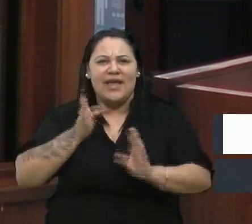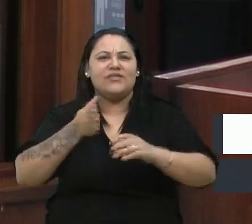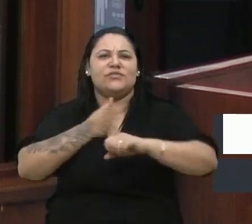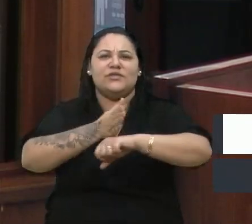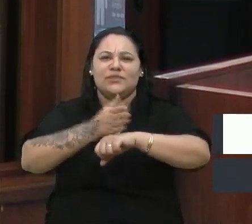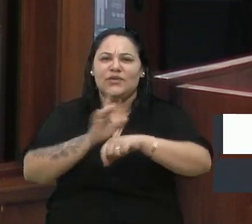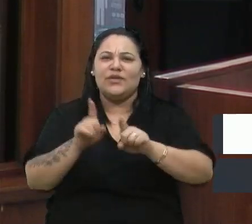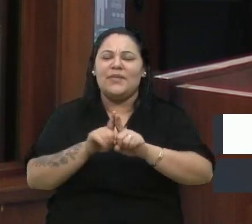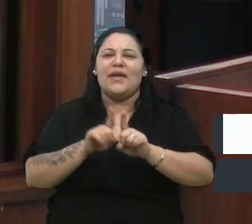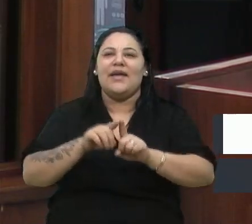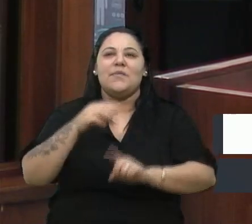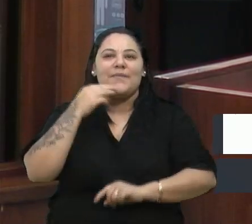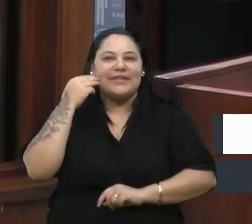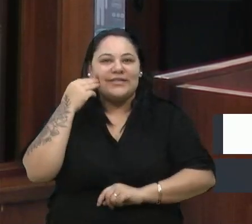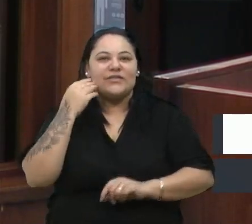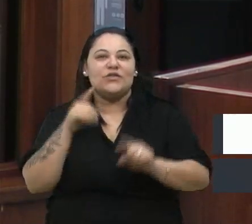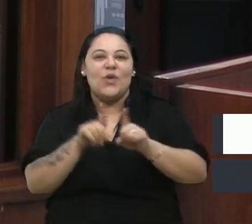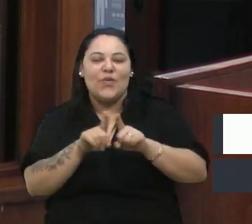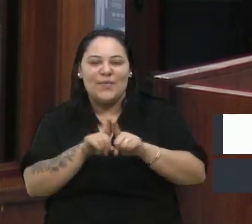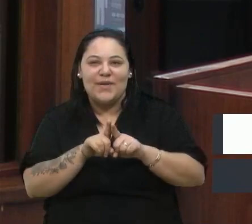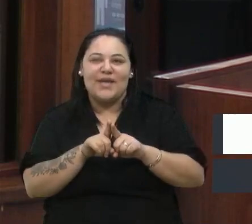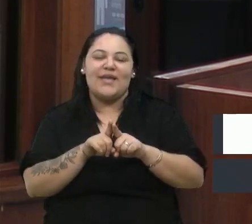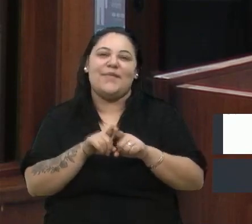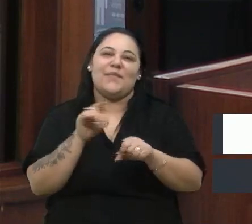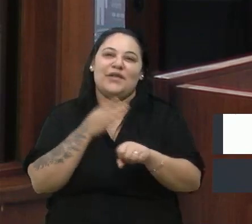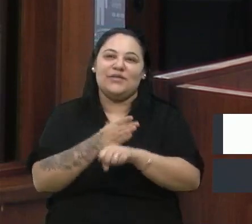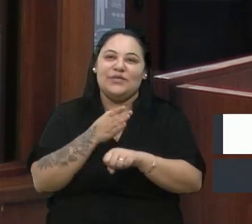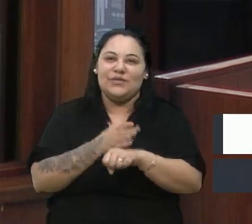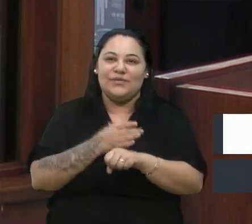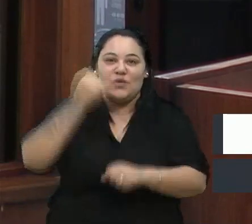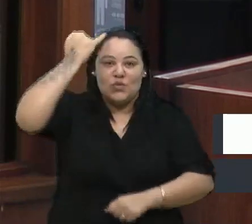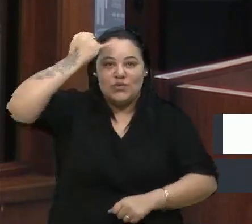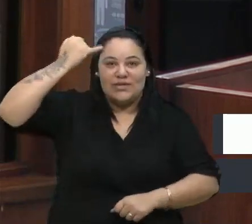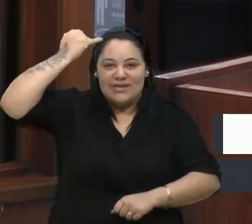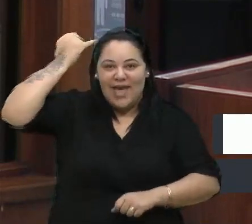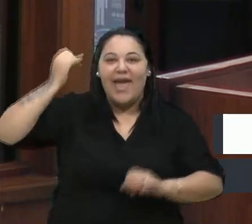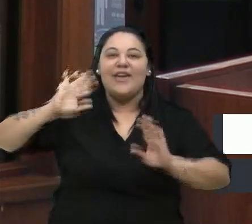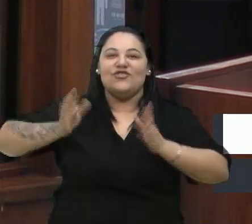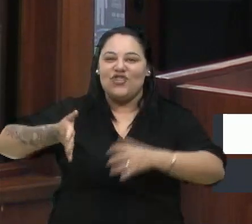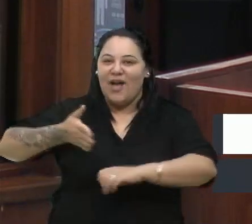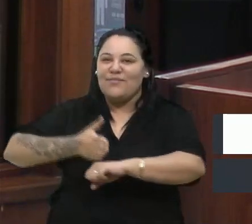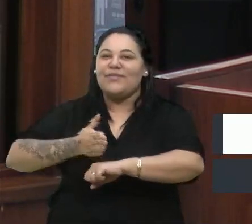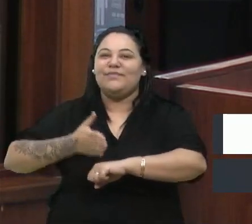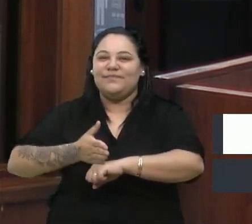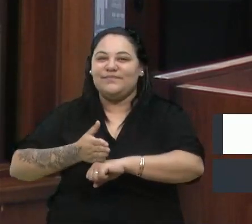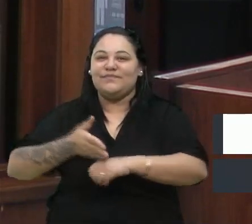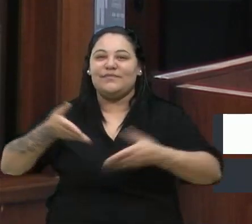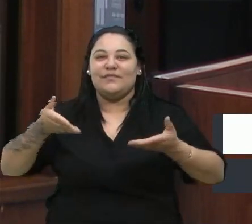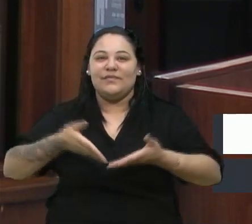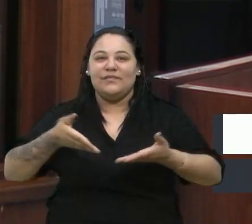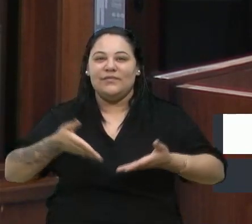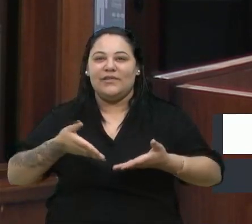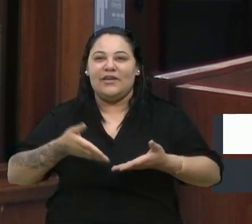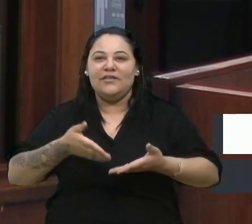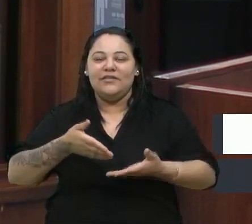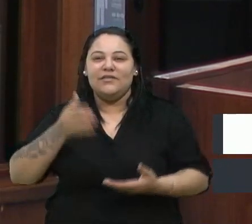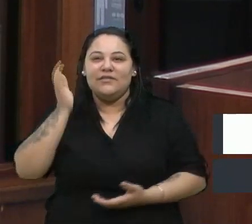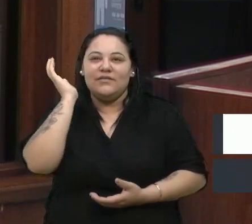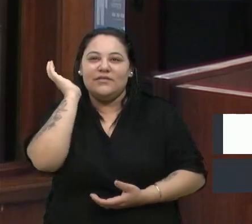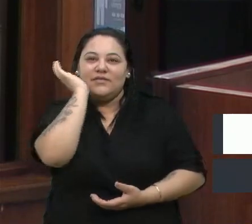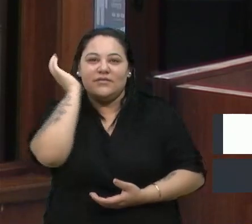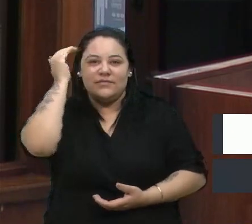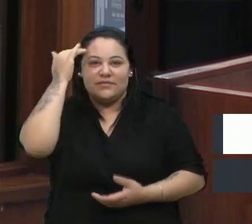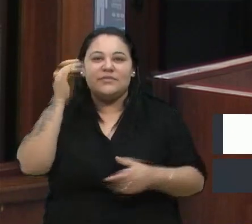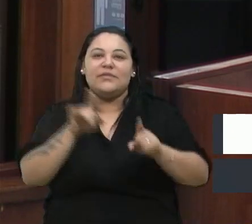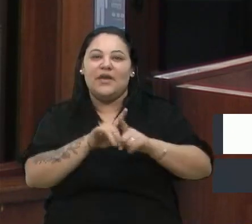a Marisol participou, o D'Ambros participou e agora o Felipe vai participar. Então, o intuito